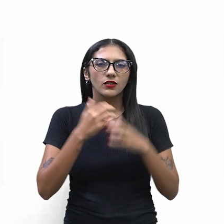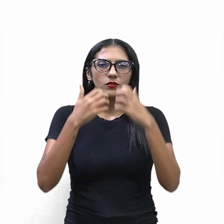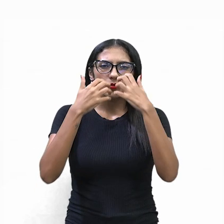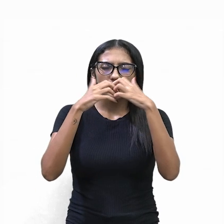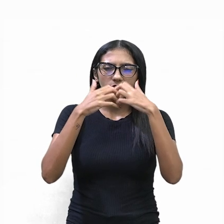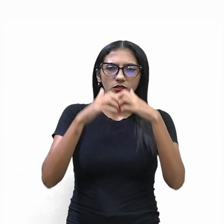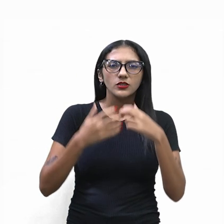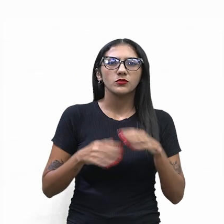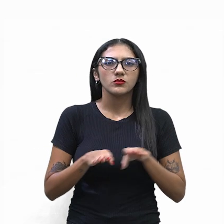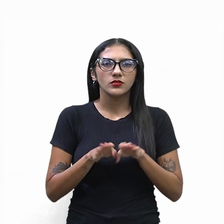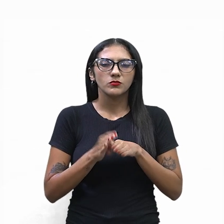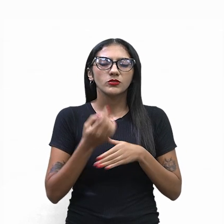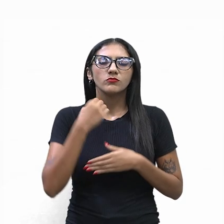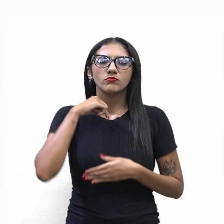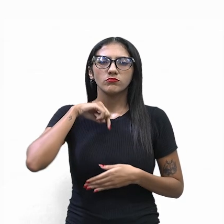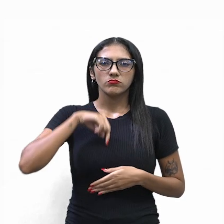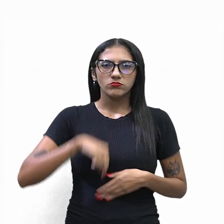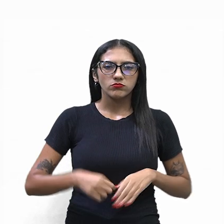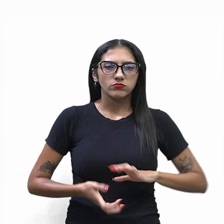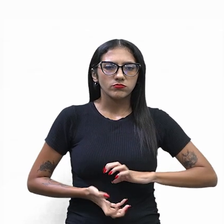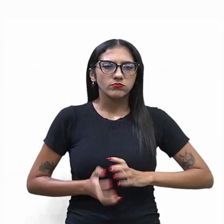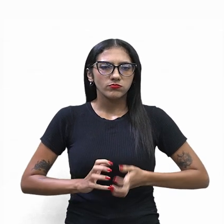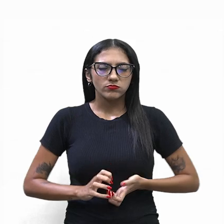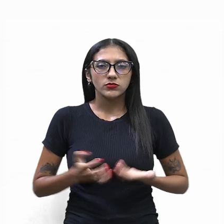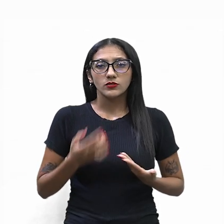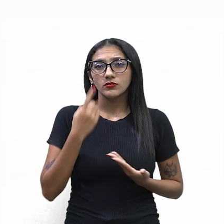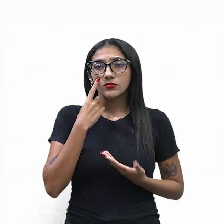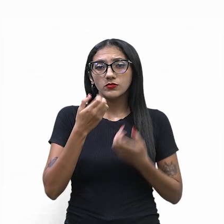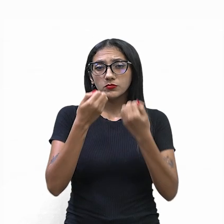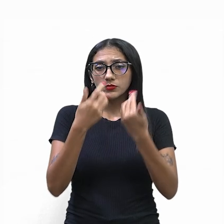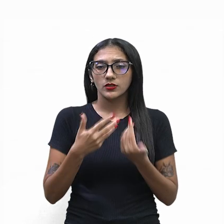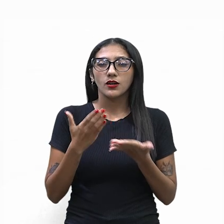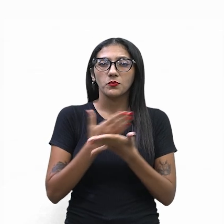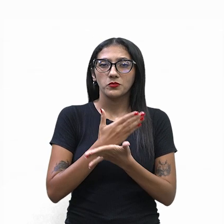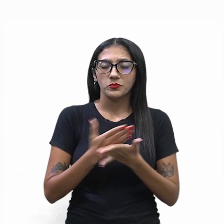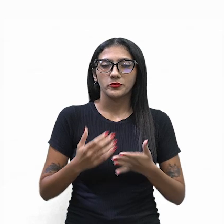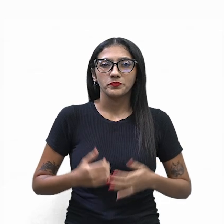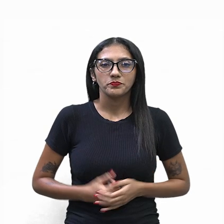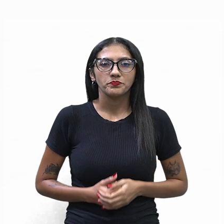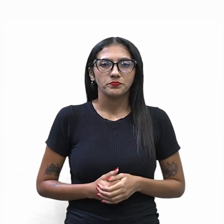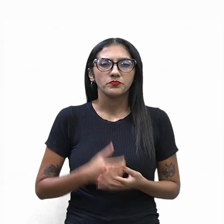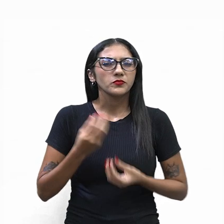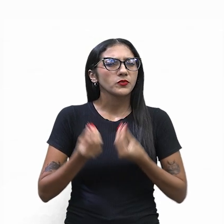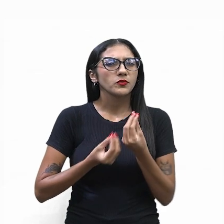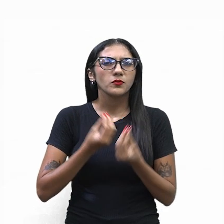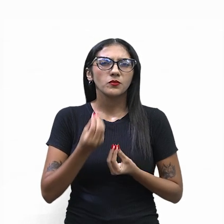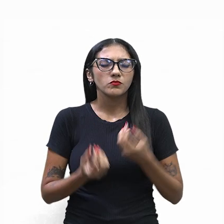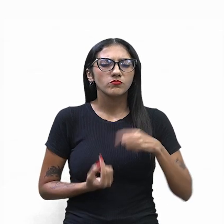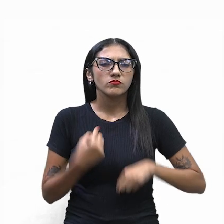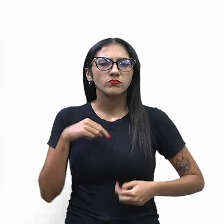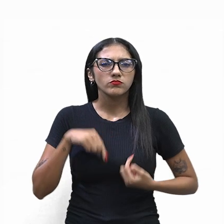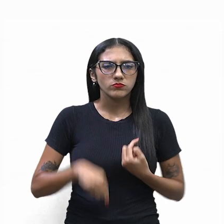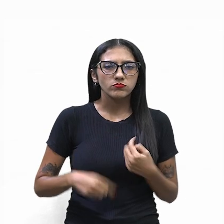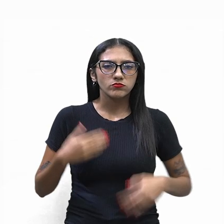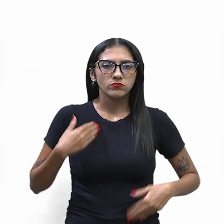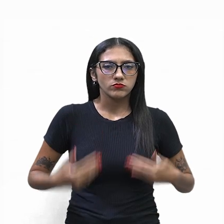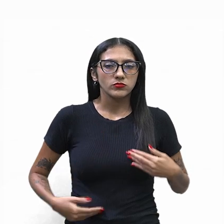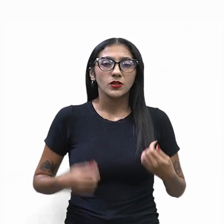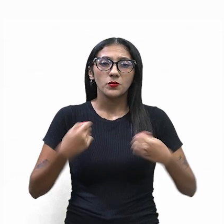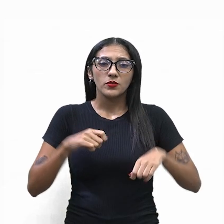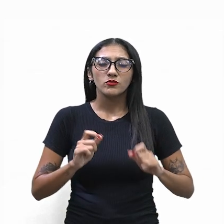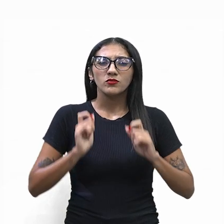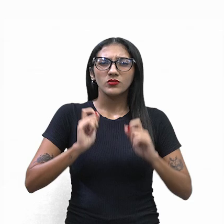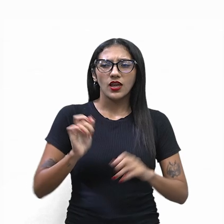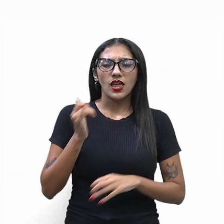né, digestório. Então a gente vai ver um pouquinho de cada um deles. E como o nosso corpo funciona? O organismo humano ele precisa de